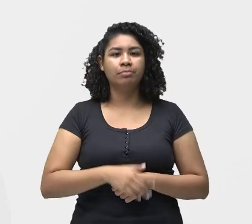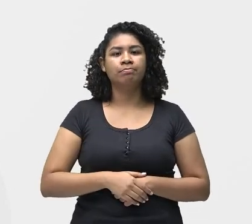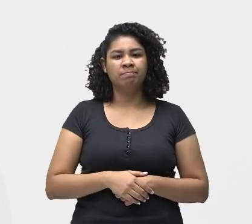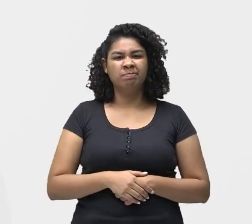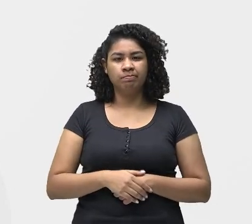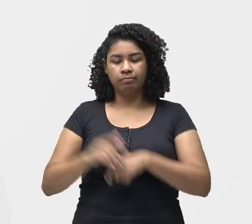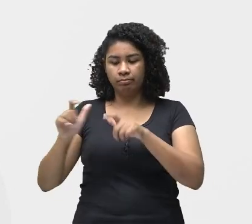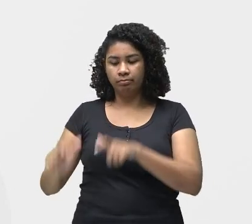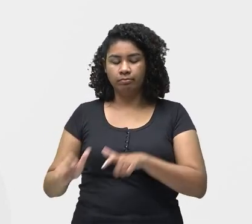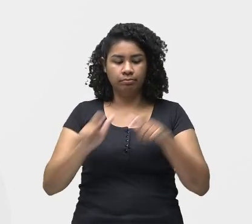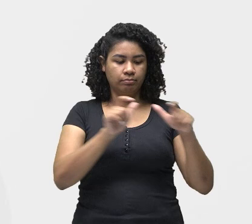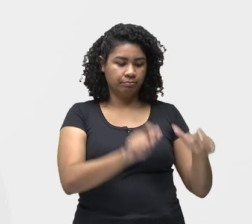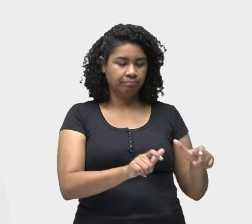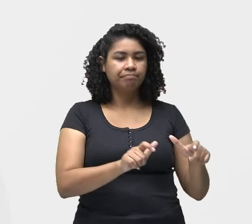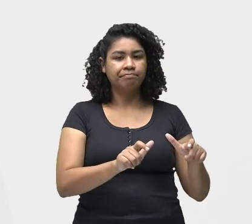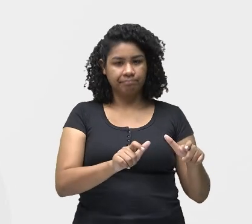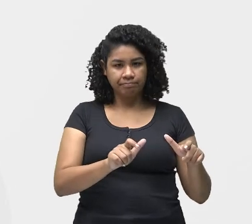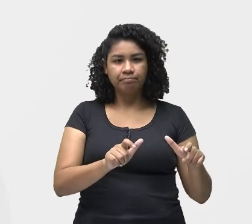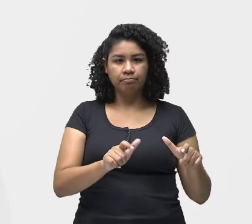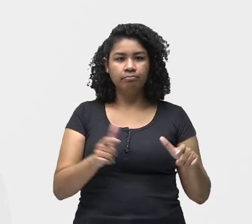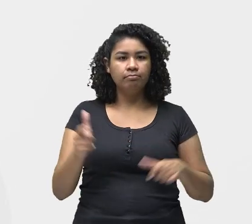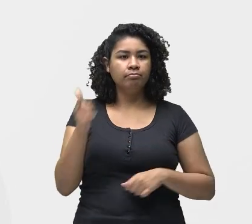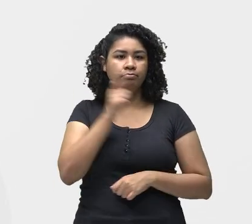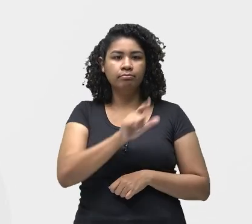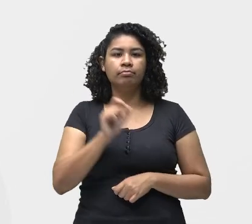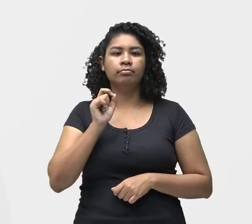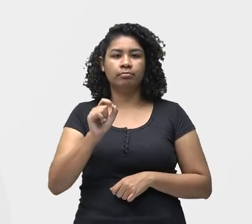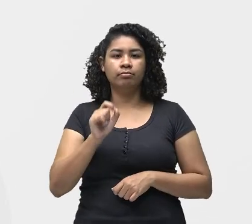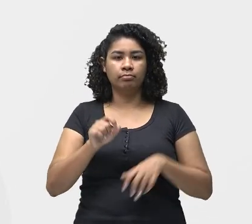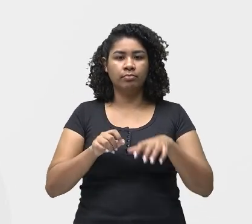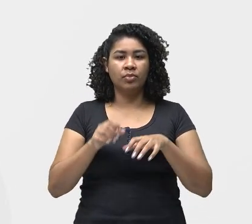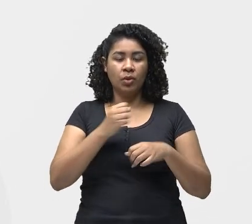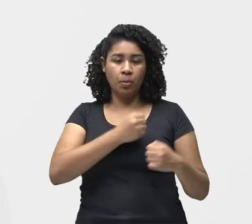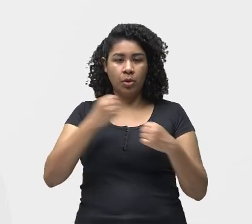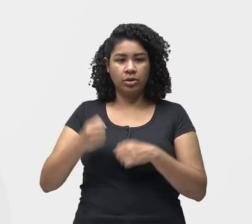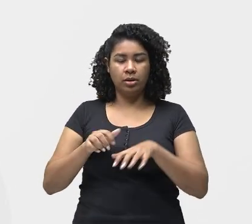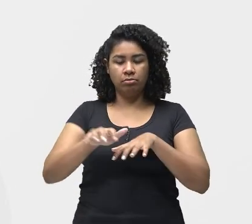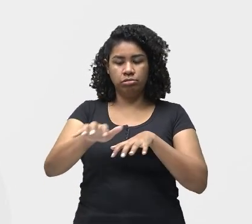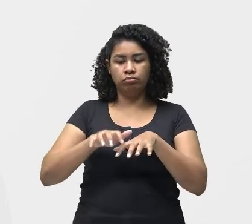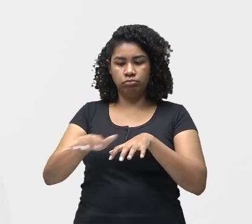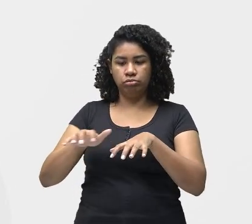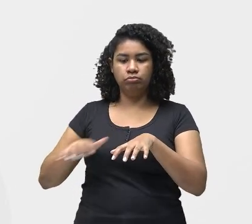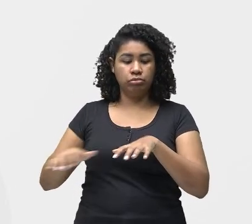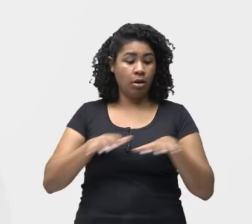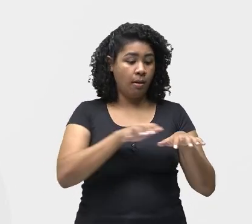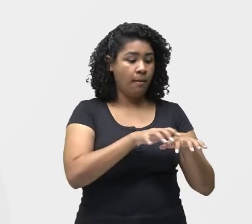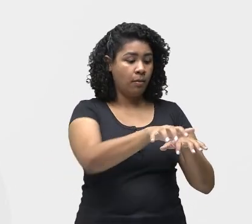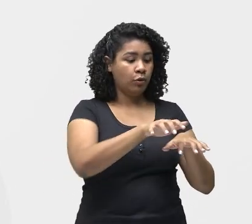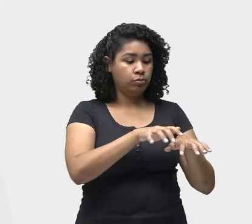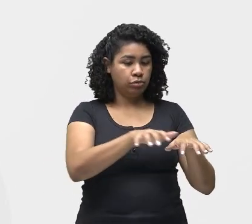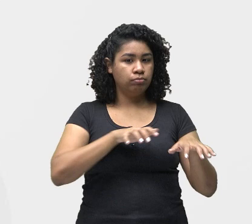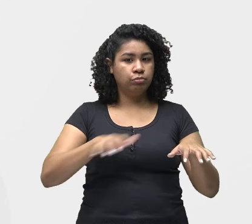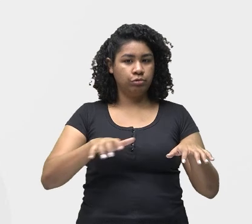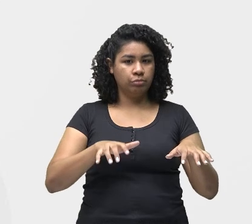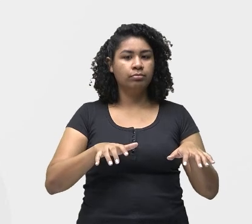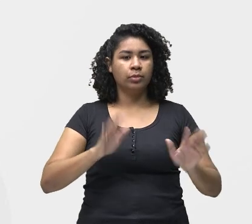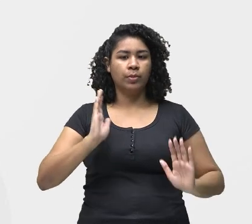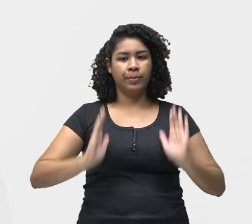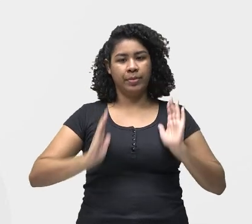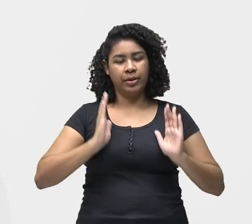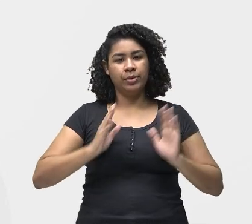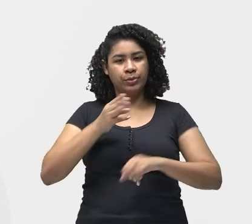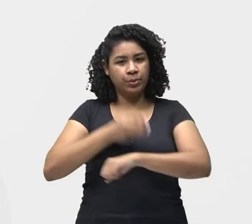ambas as regiões seriam politicamente fragmentadas durante a Era Moderna. Enquanto o Império possuía